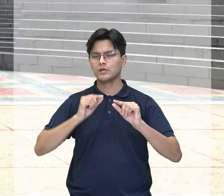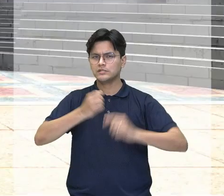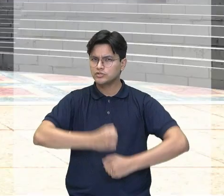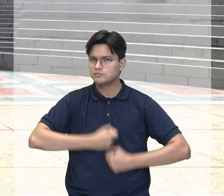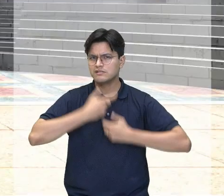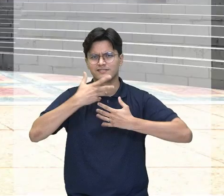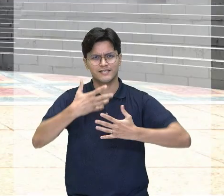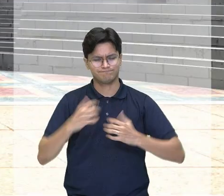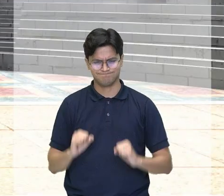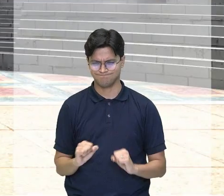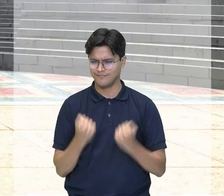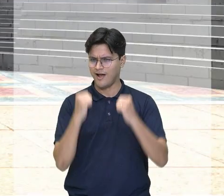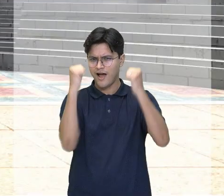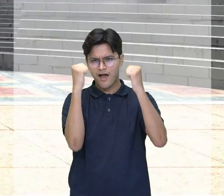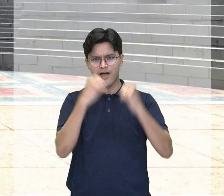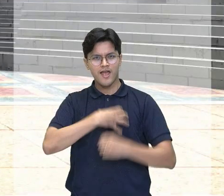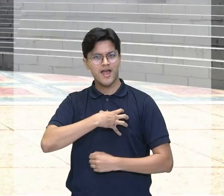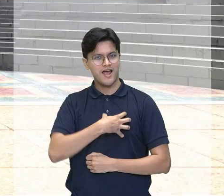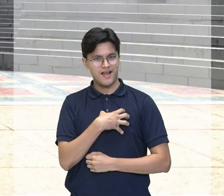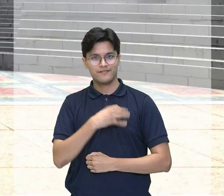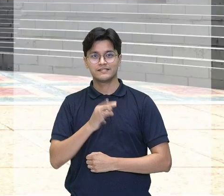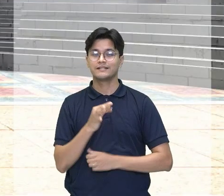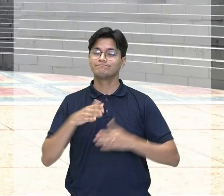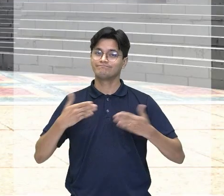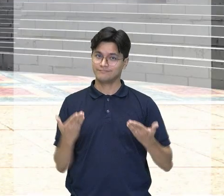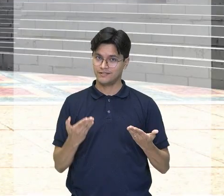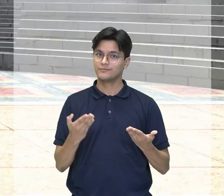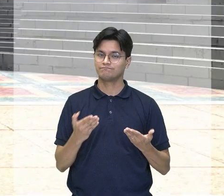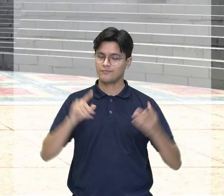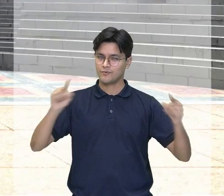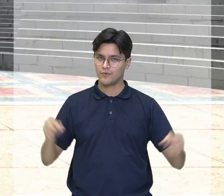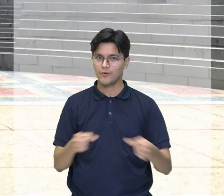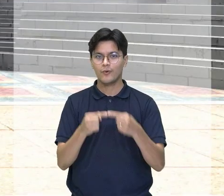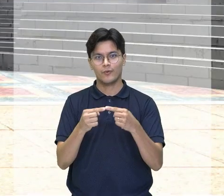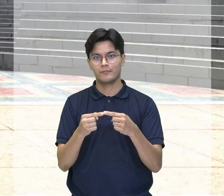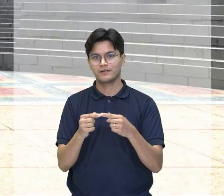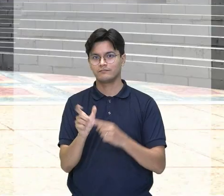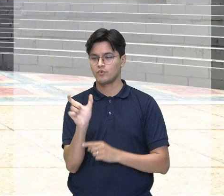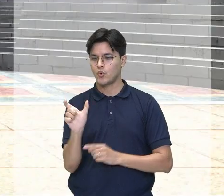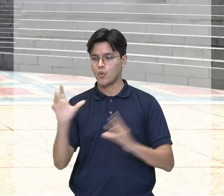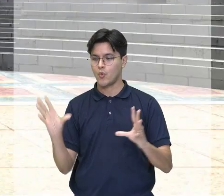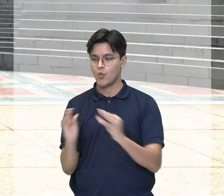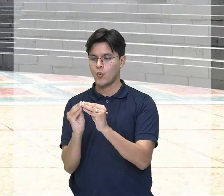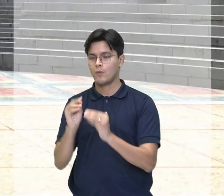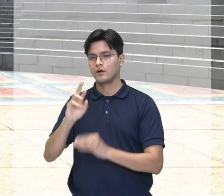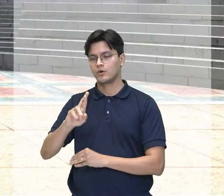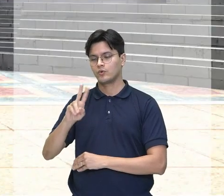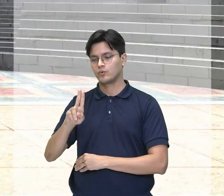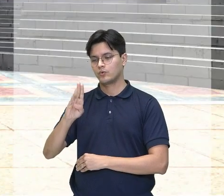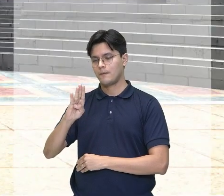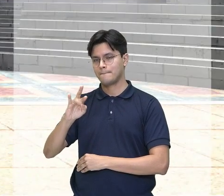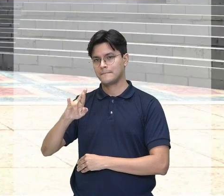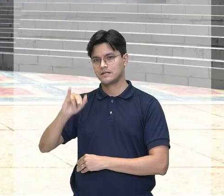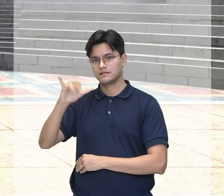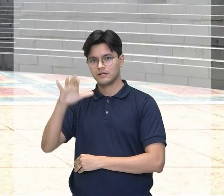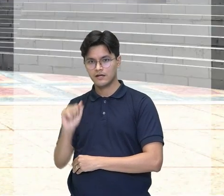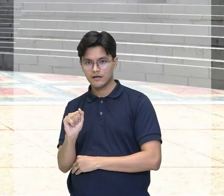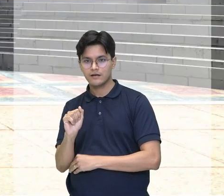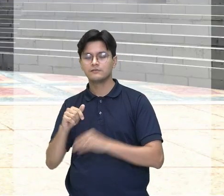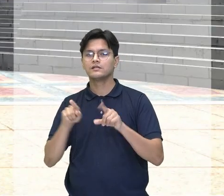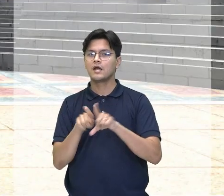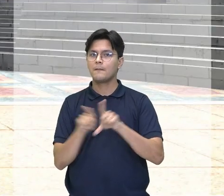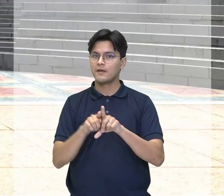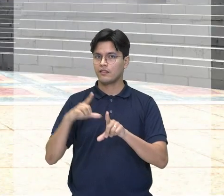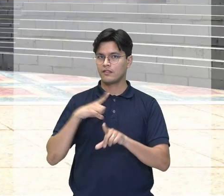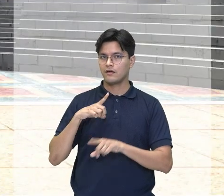raiva. Então, isso é uma rubrica, tá? Quando a gente fala de rubrica de interpretação. E também aí, do caso do joelho, como eu falei, ficar de joelho, nós temos